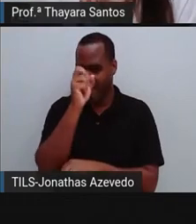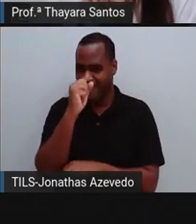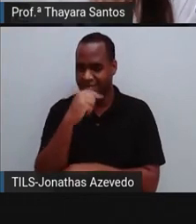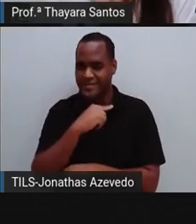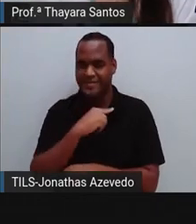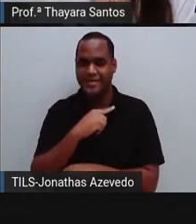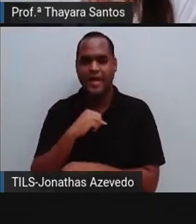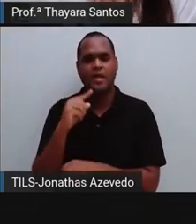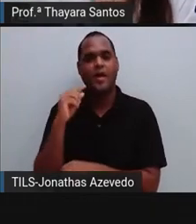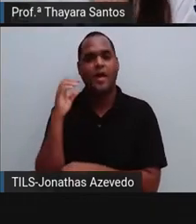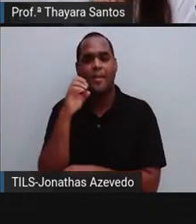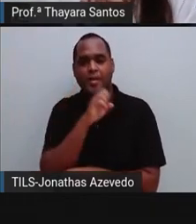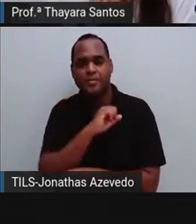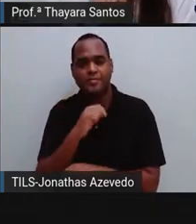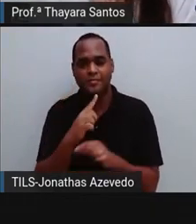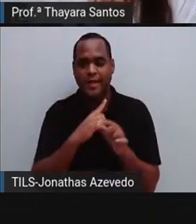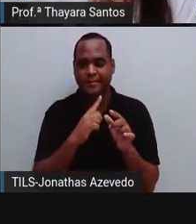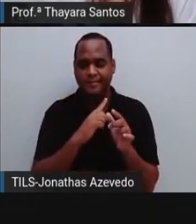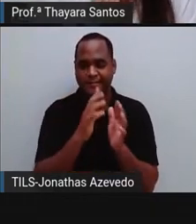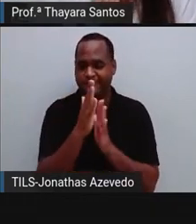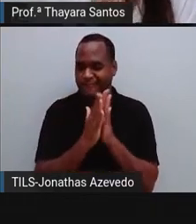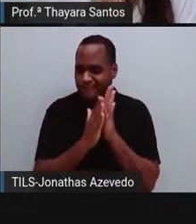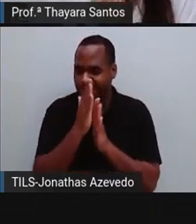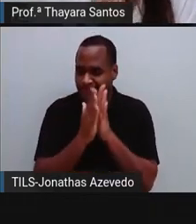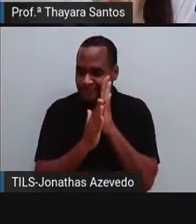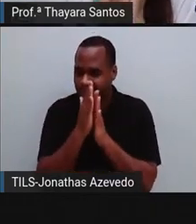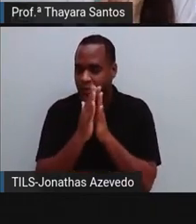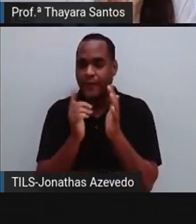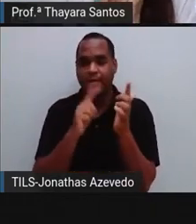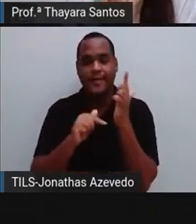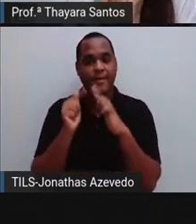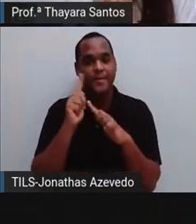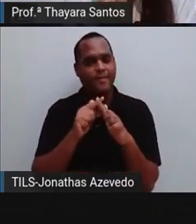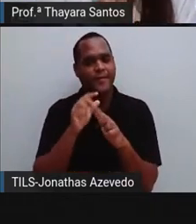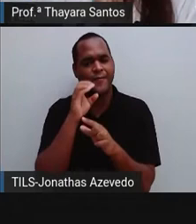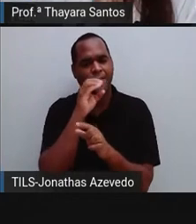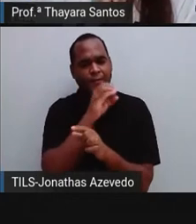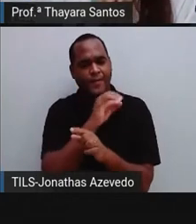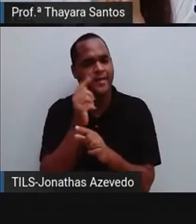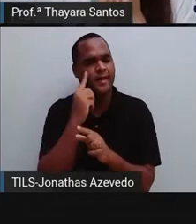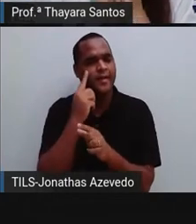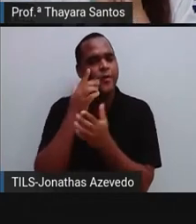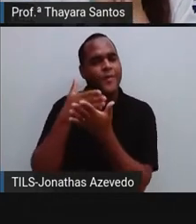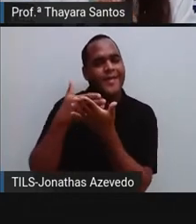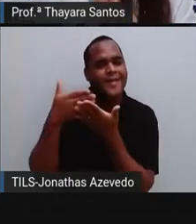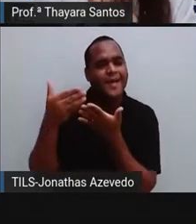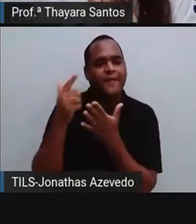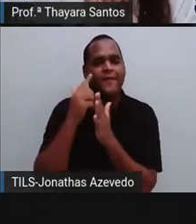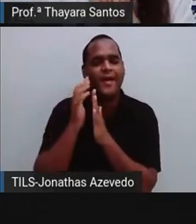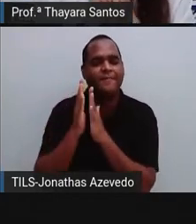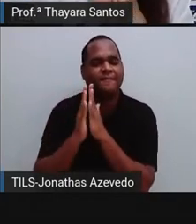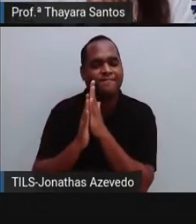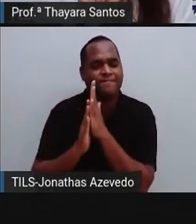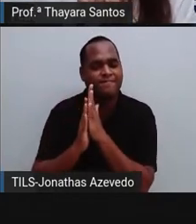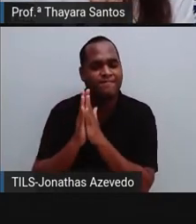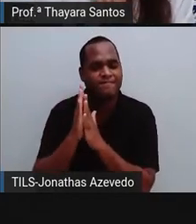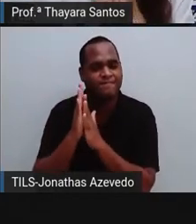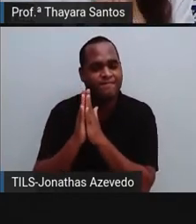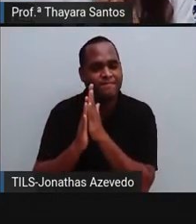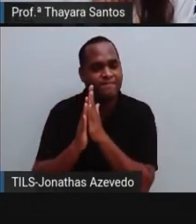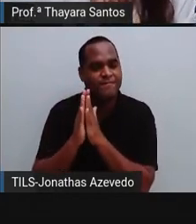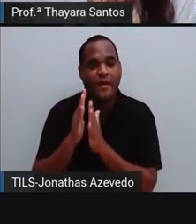rápido a gente movimenta as mãos, mais quente vai ficar. Eu começo a movimentar bem